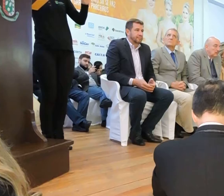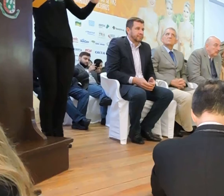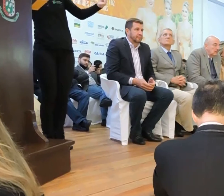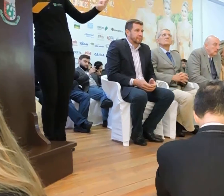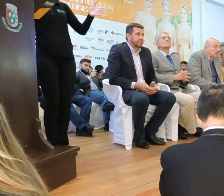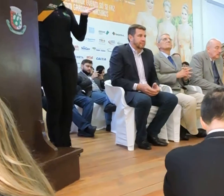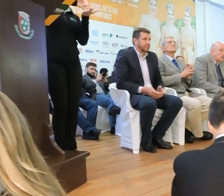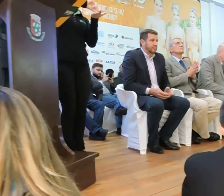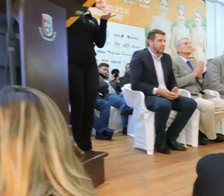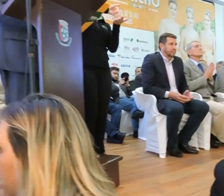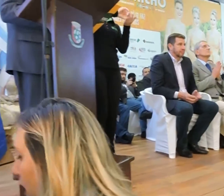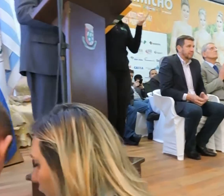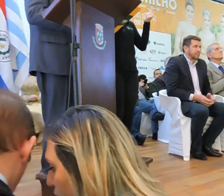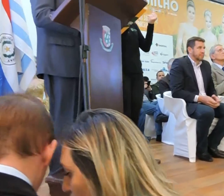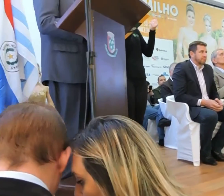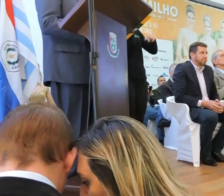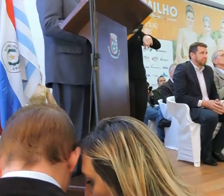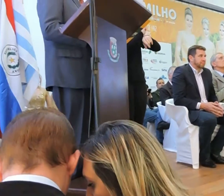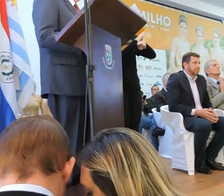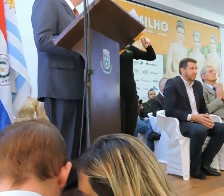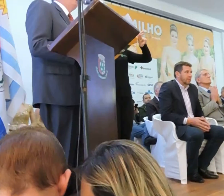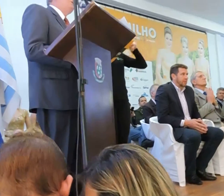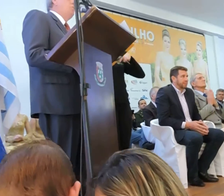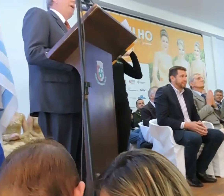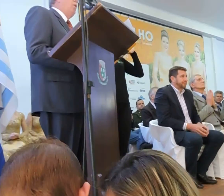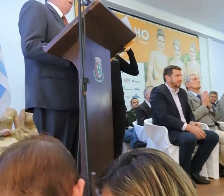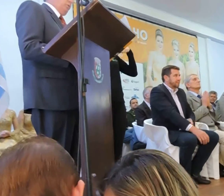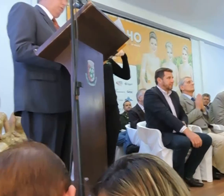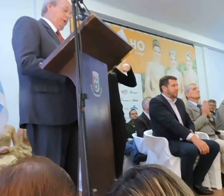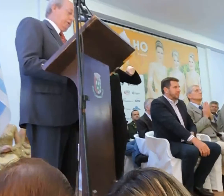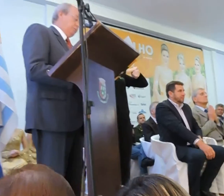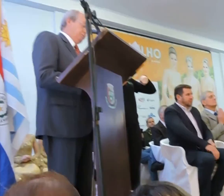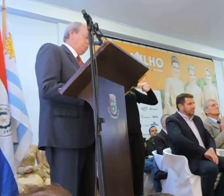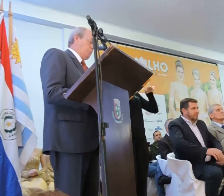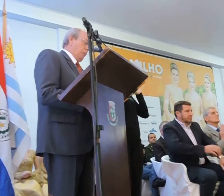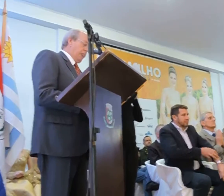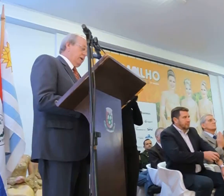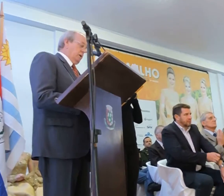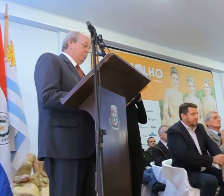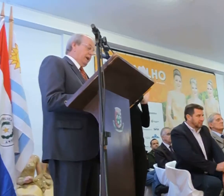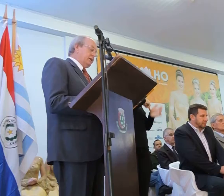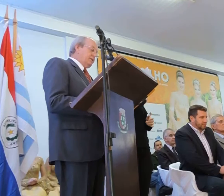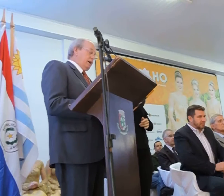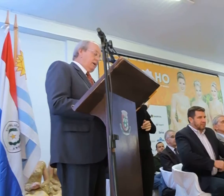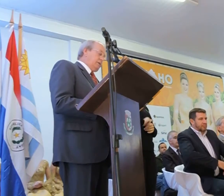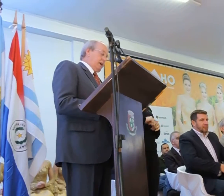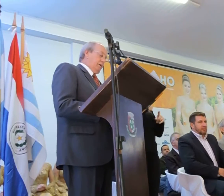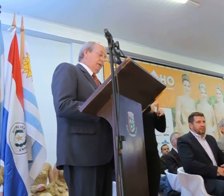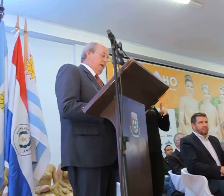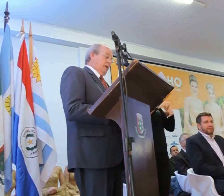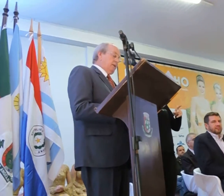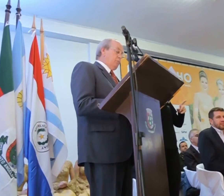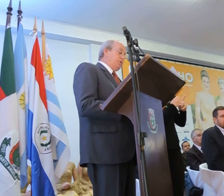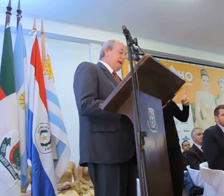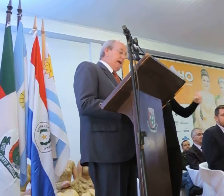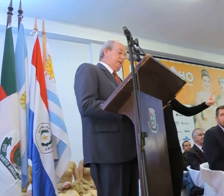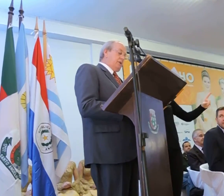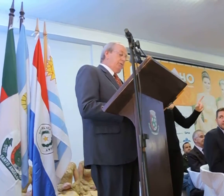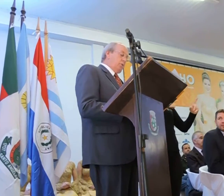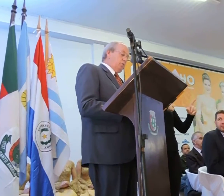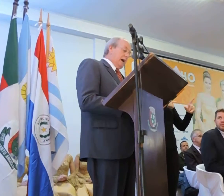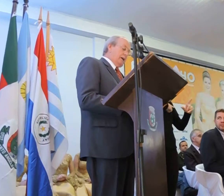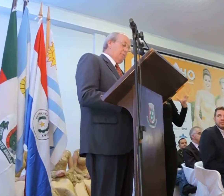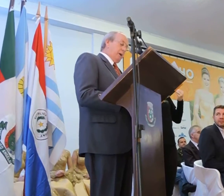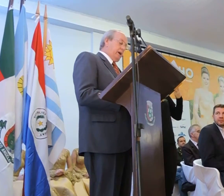do estado. Por isso, precisamos de uma atenção maior do governo. Pela distância, temos